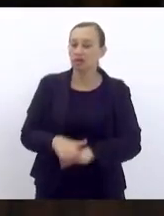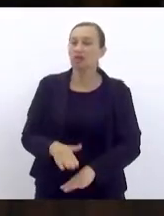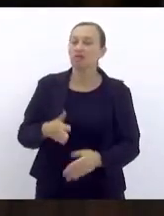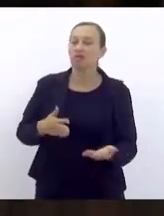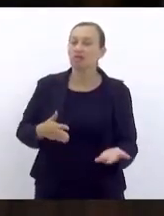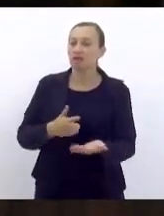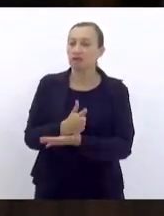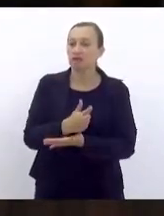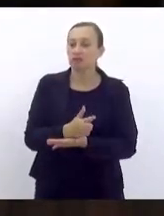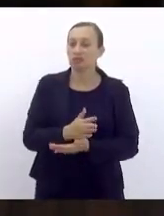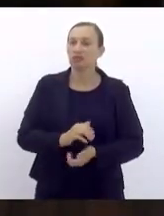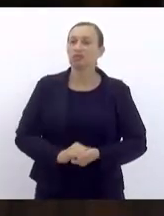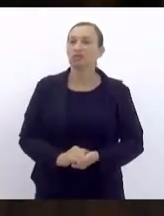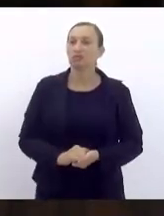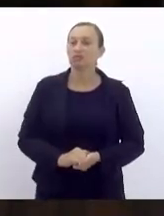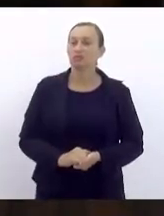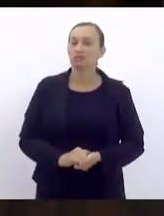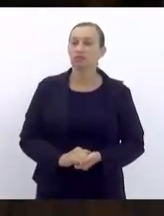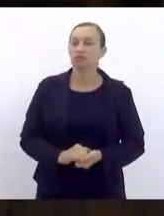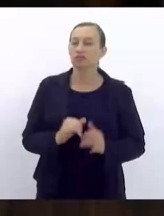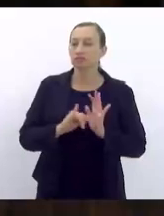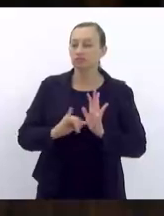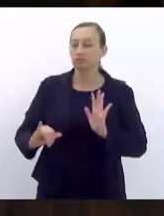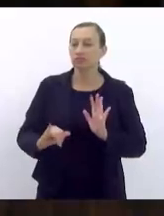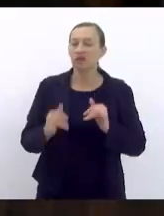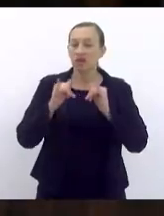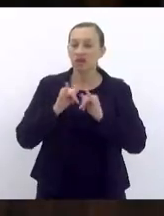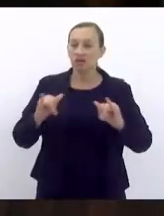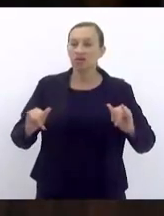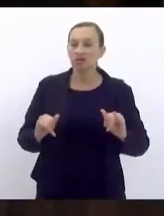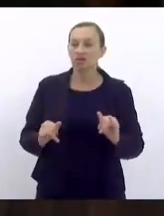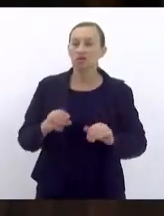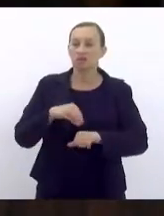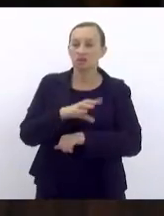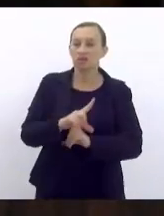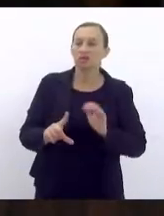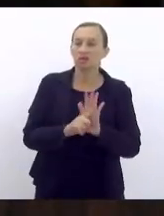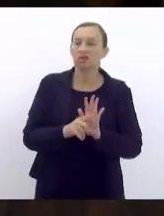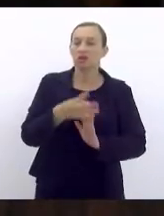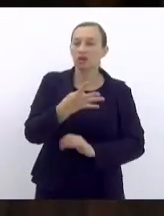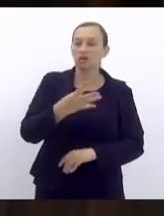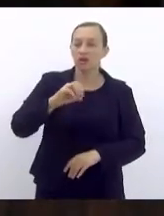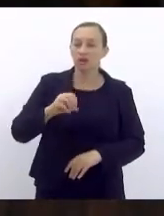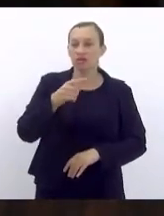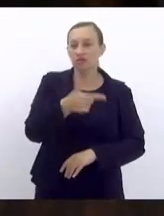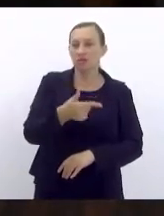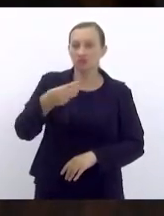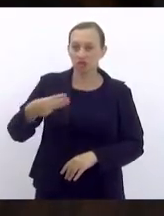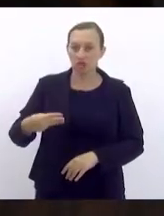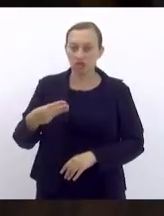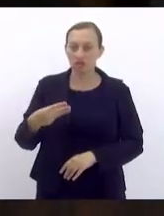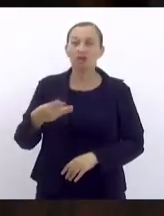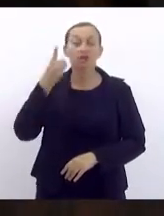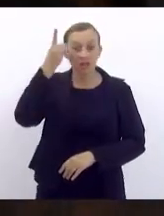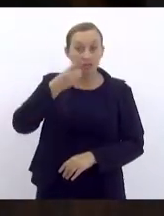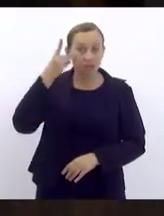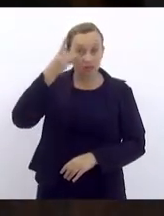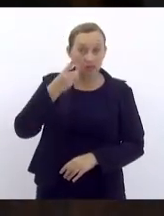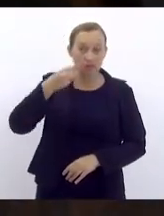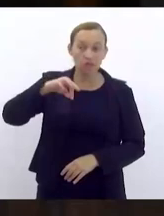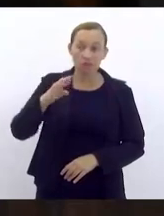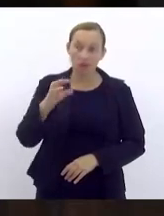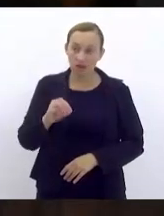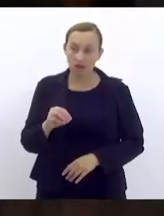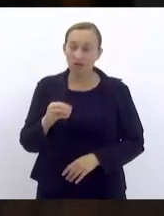aprovado vai a publicação. Anuncio indicação legislativa número 40 de 23 de autoria do deputado Márcio